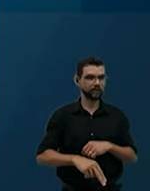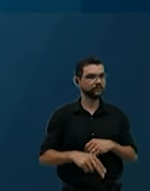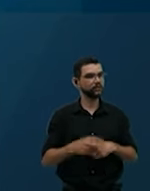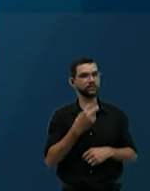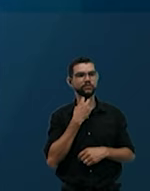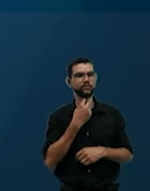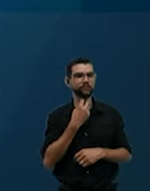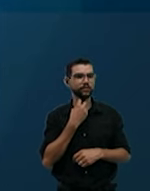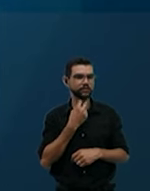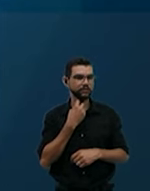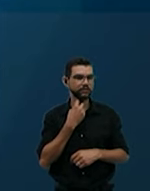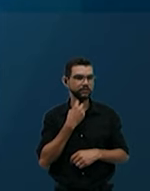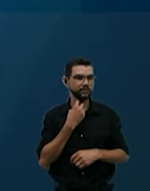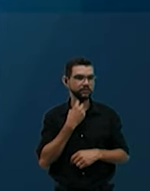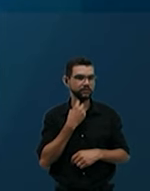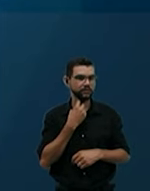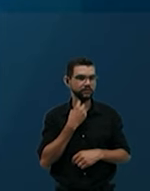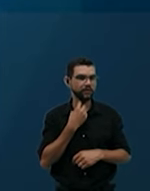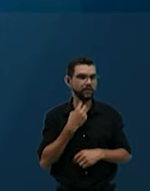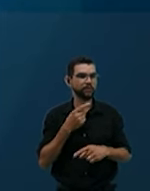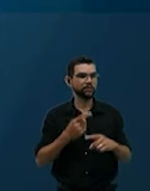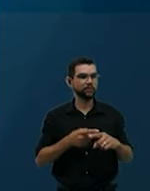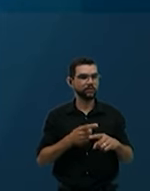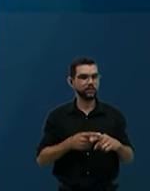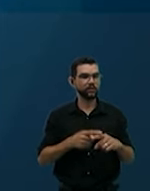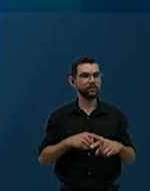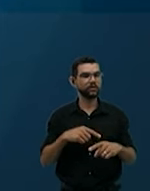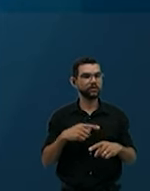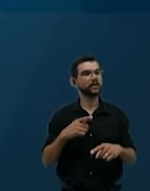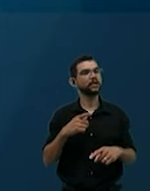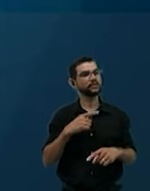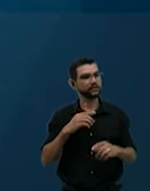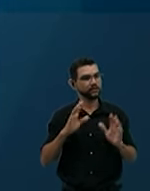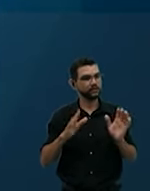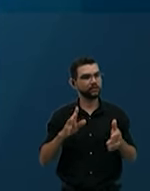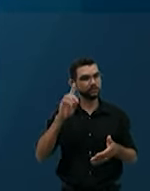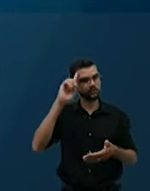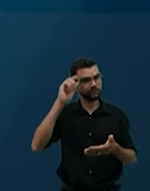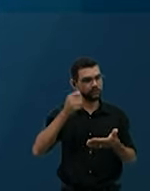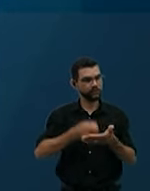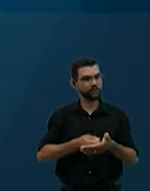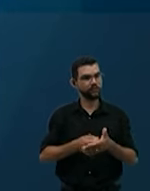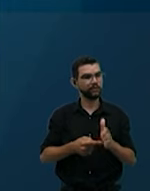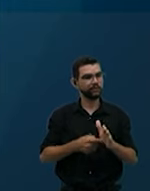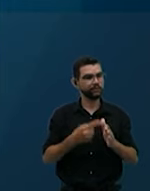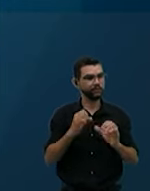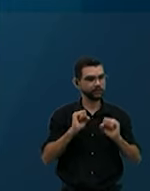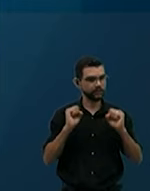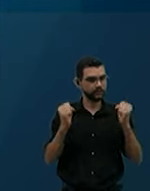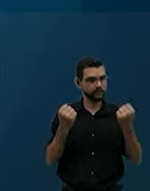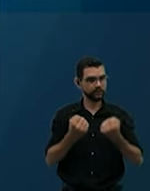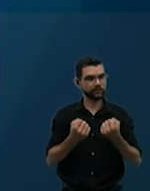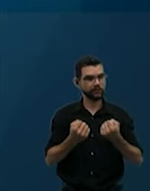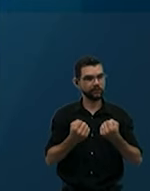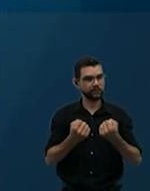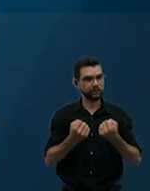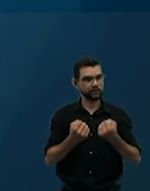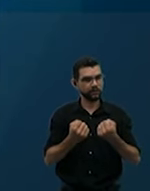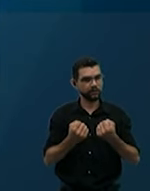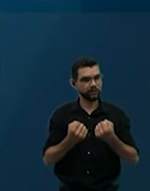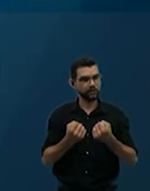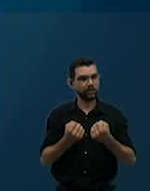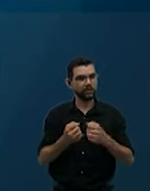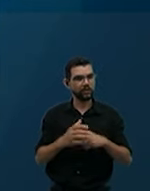sessão no sentido de que a ausência de contribuição não impede a concessão de benefícios previdenciários, desde que